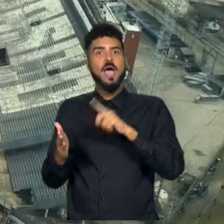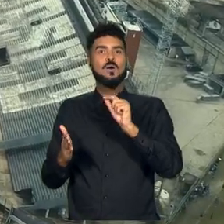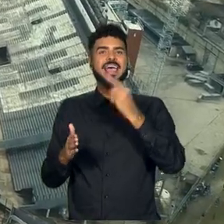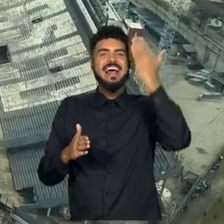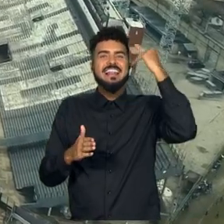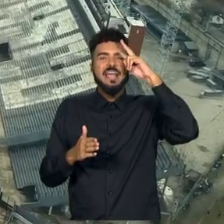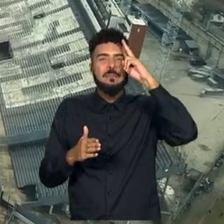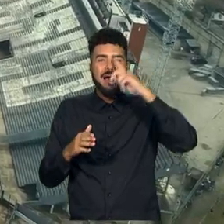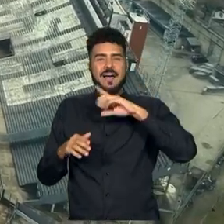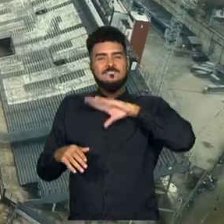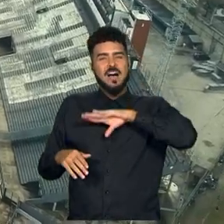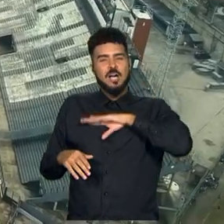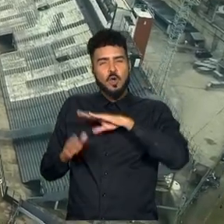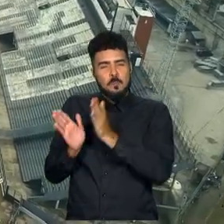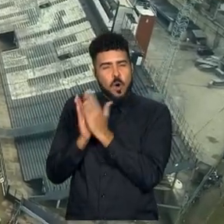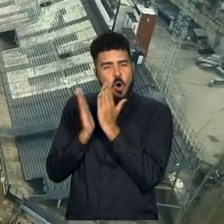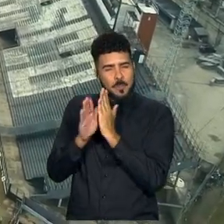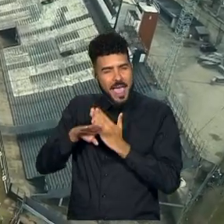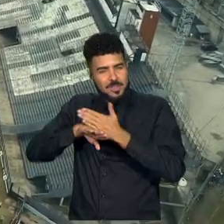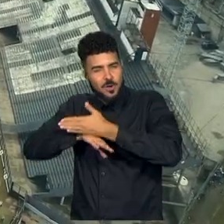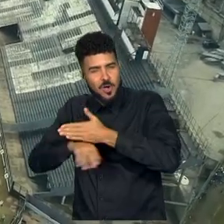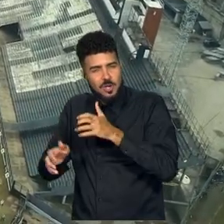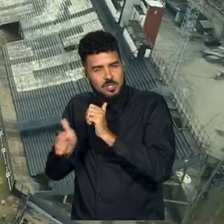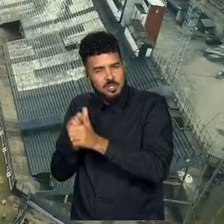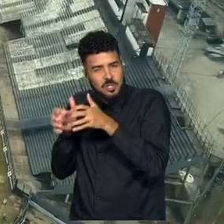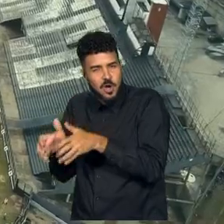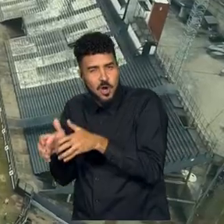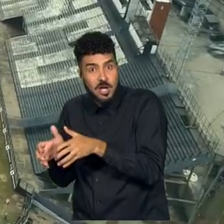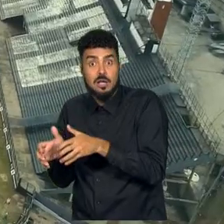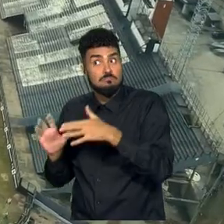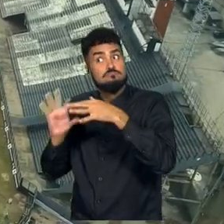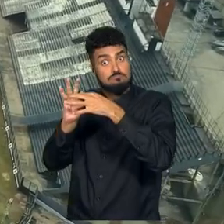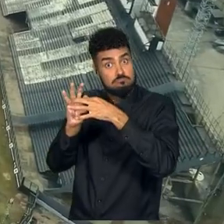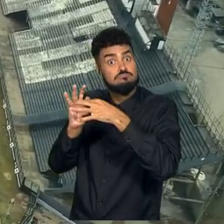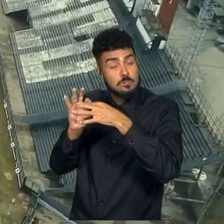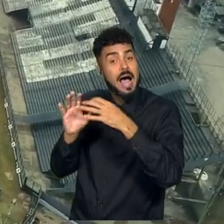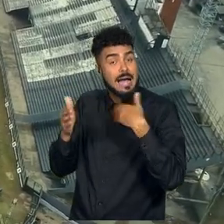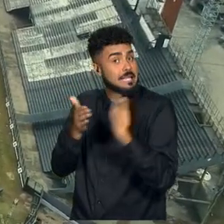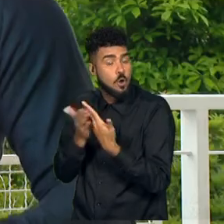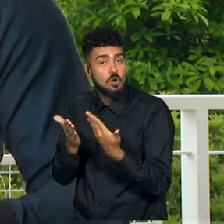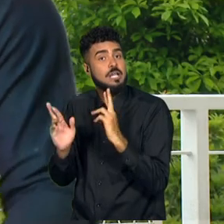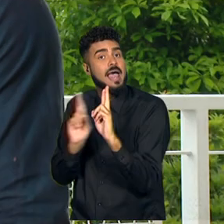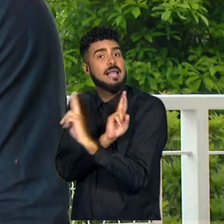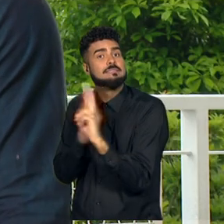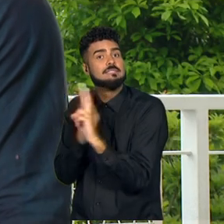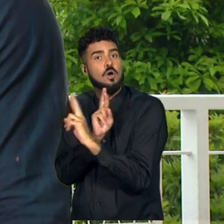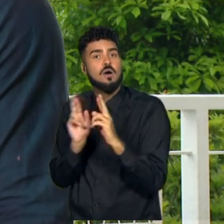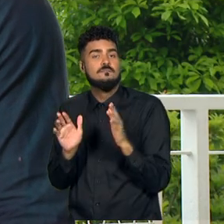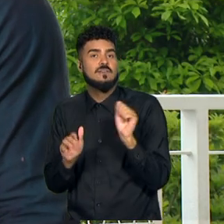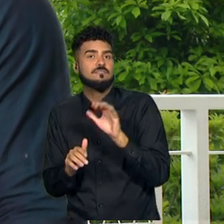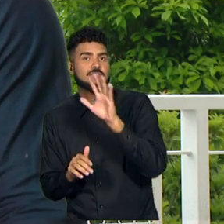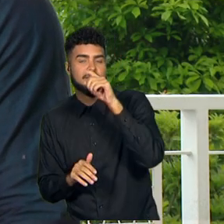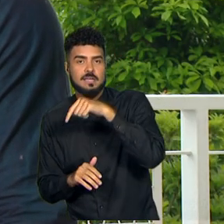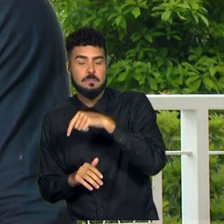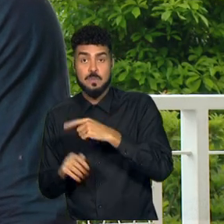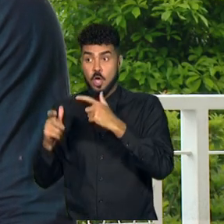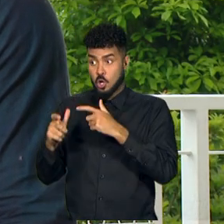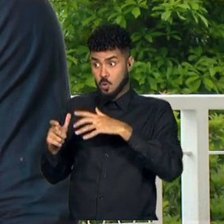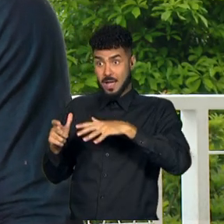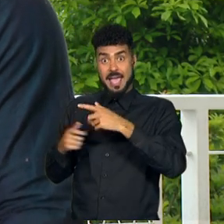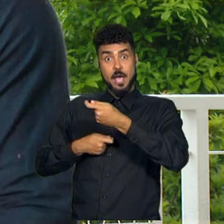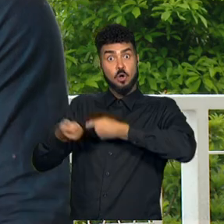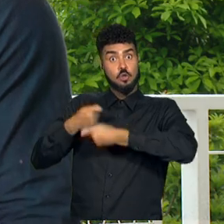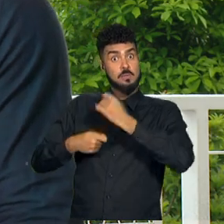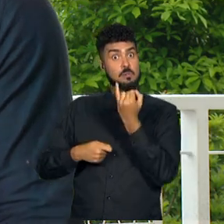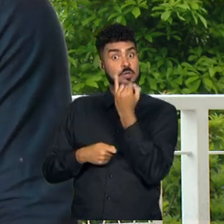uma coexistência, né, de grandes clubes com pessoas de favelas, de menor poder aquisitivo. É uma região que é importante do ponto de vista